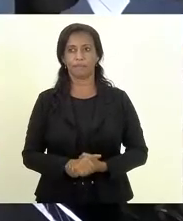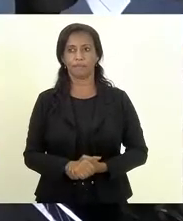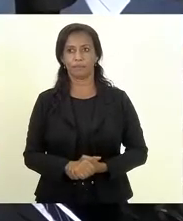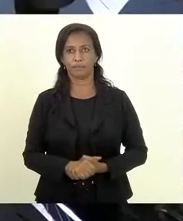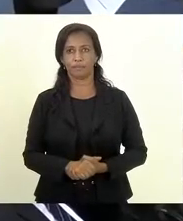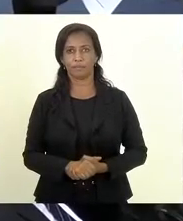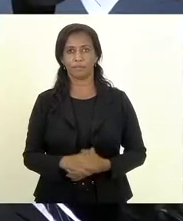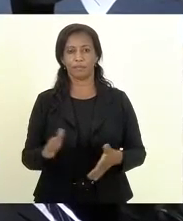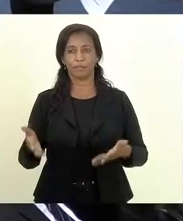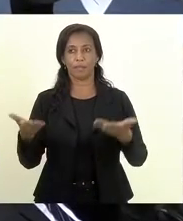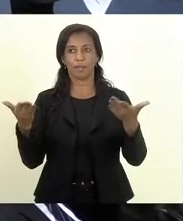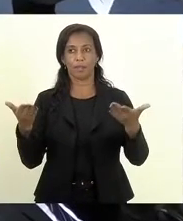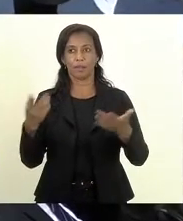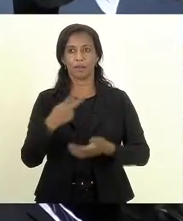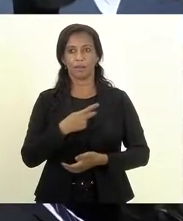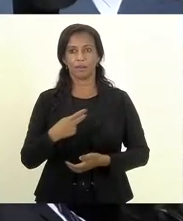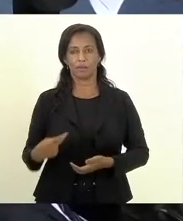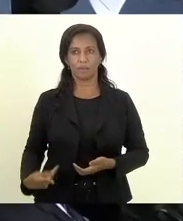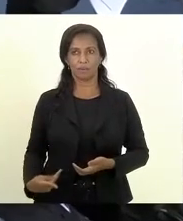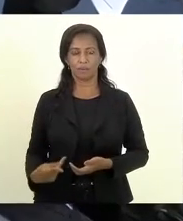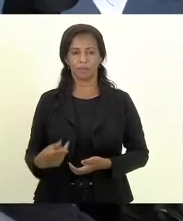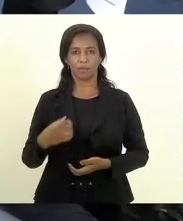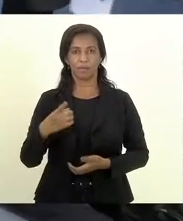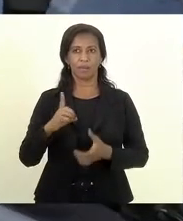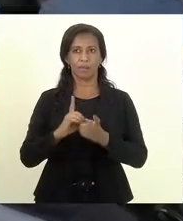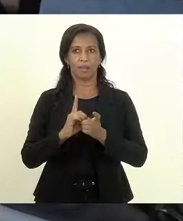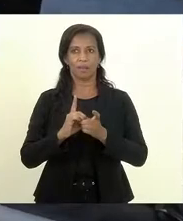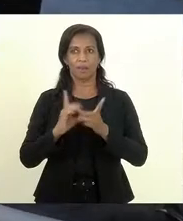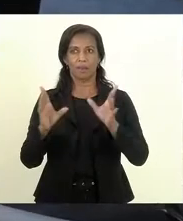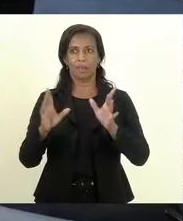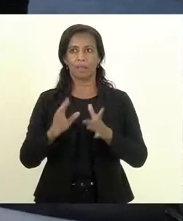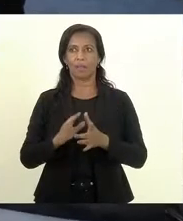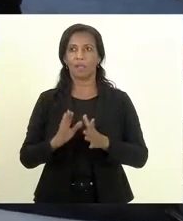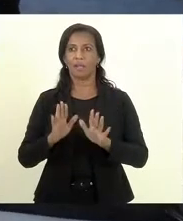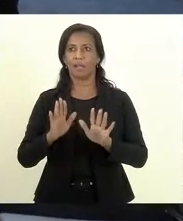Senhor presidente democrático.